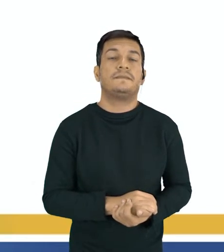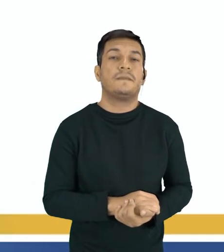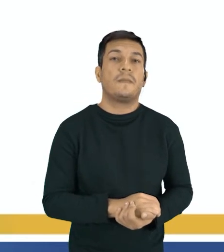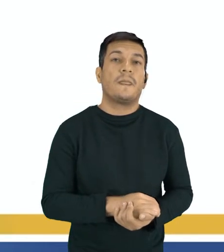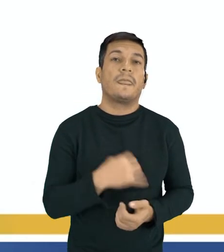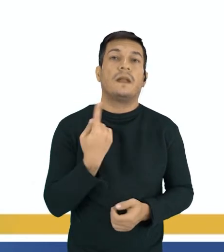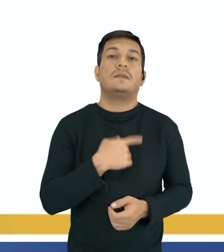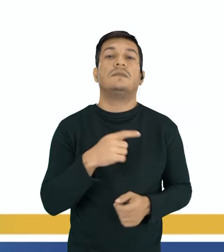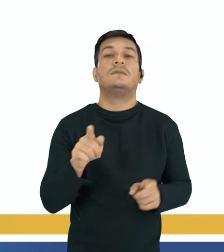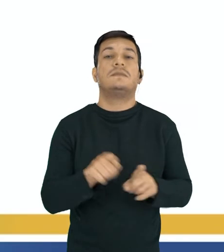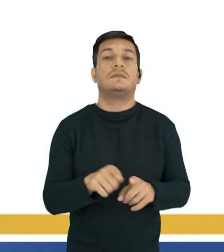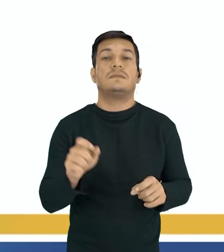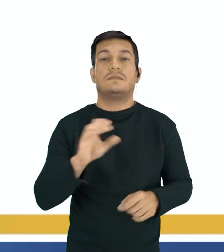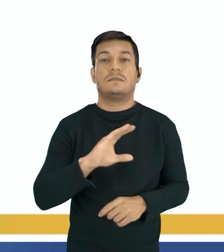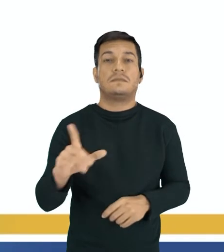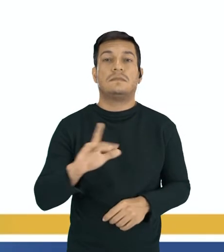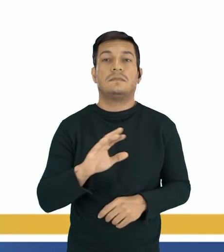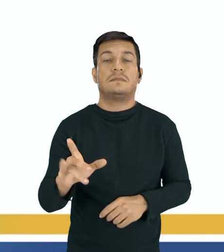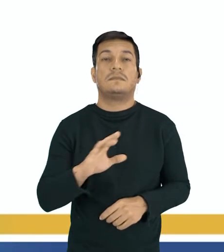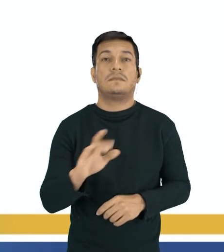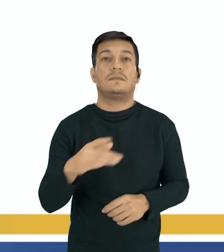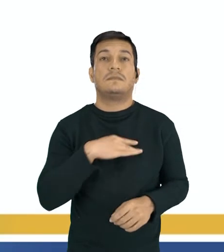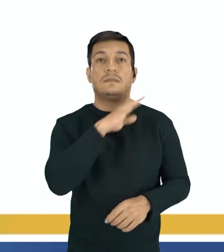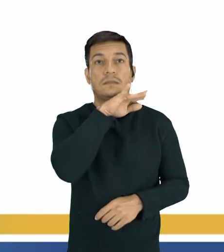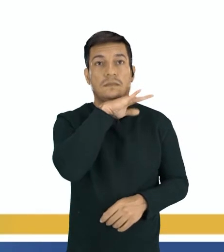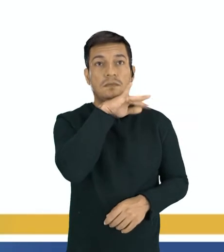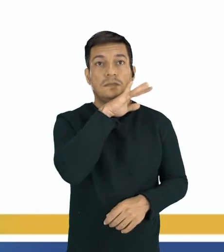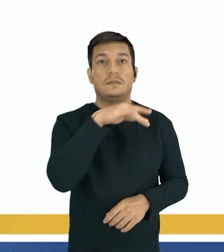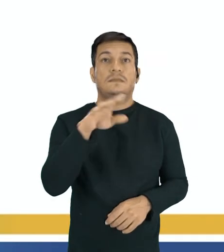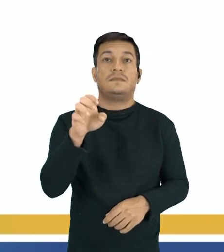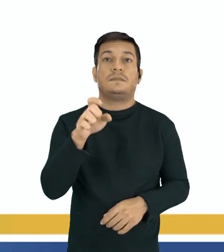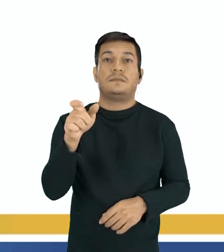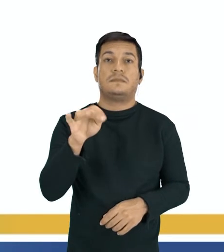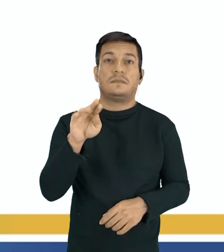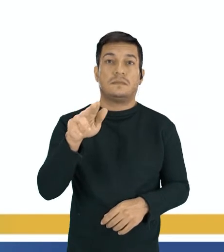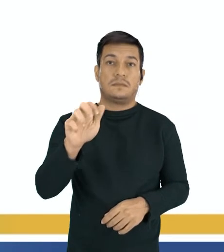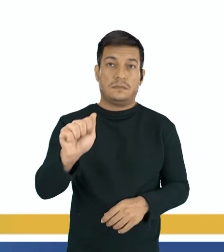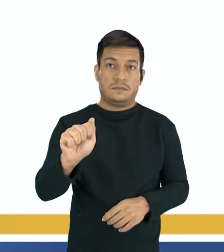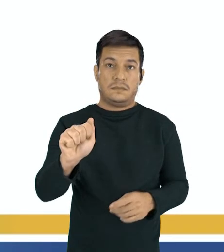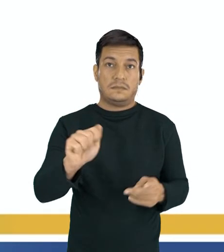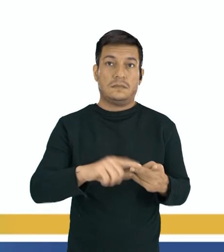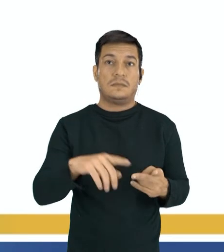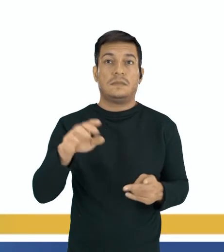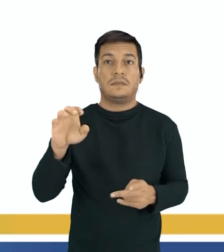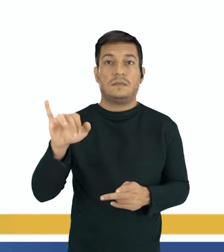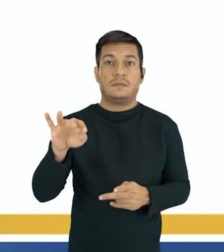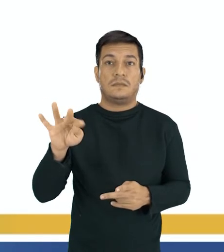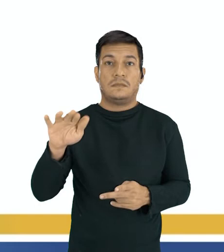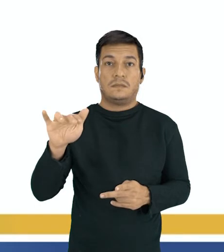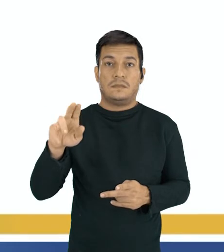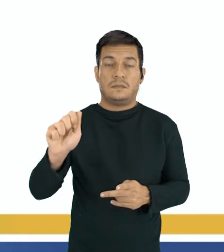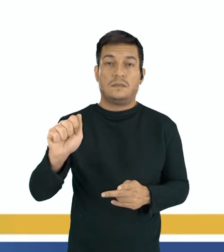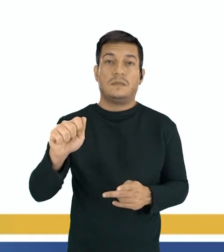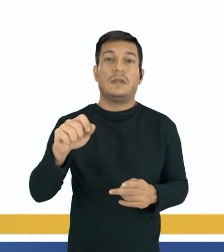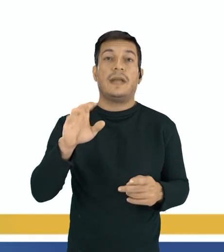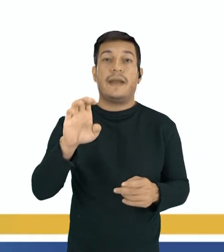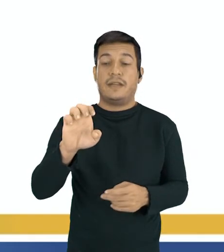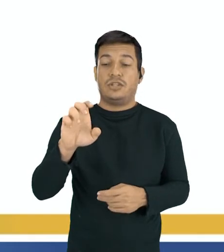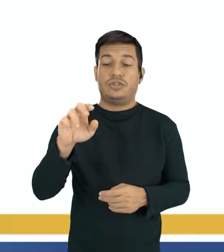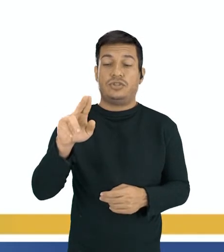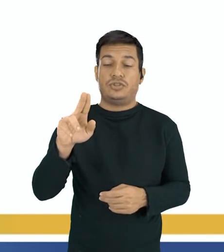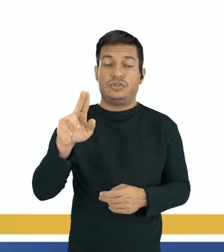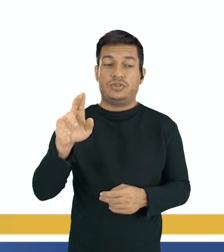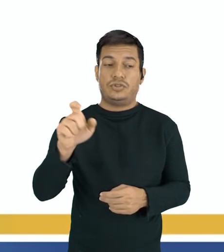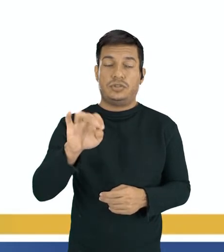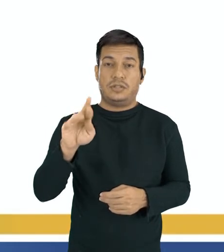Nós podemos classificar a fecundação dos animais em fecundação externa e fecundação interna. A fecundação externa, ela